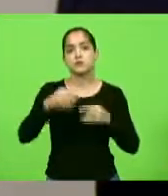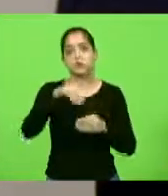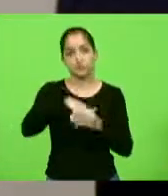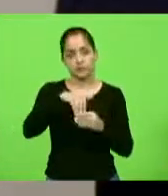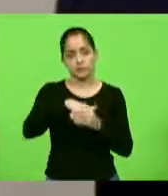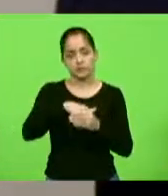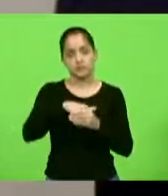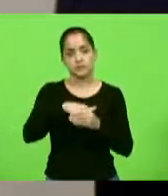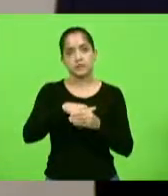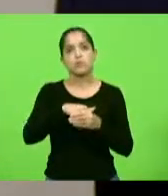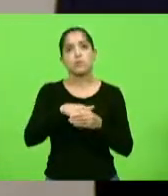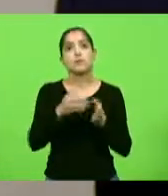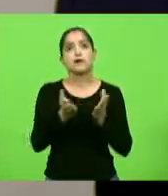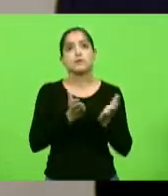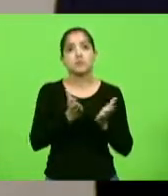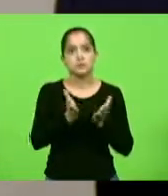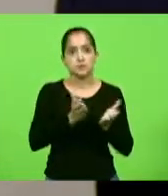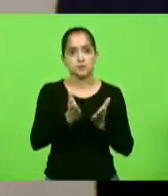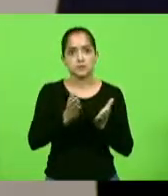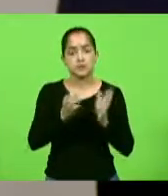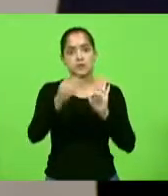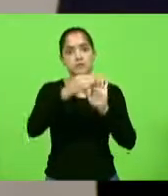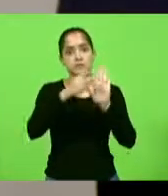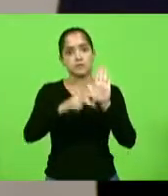da admissibilidade da medida provisória